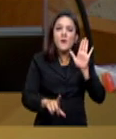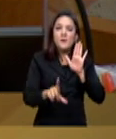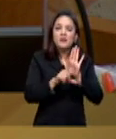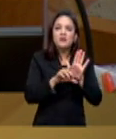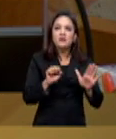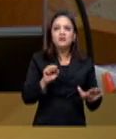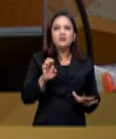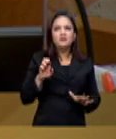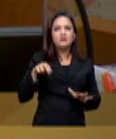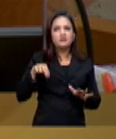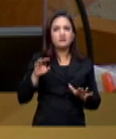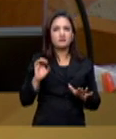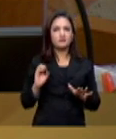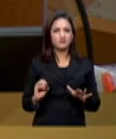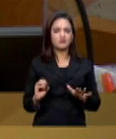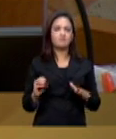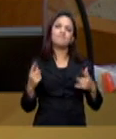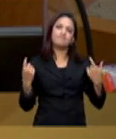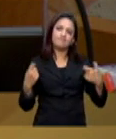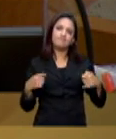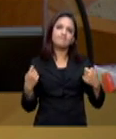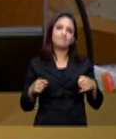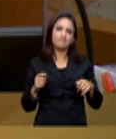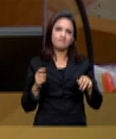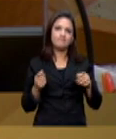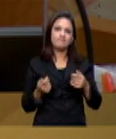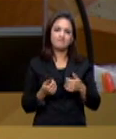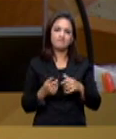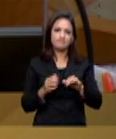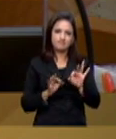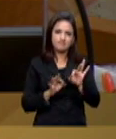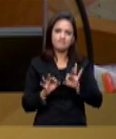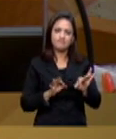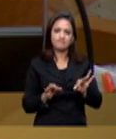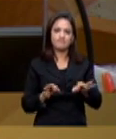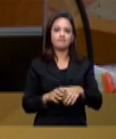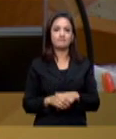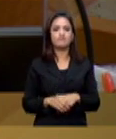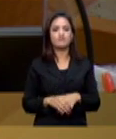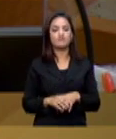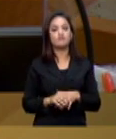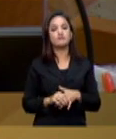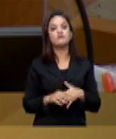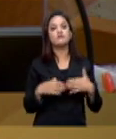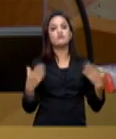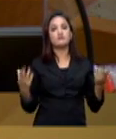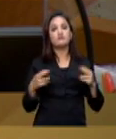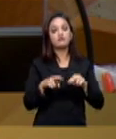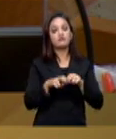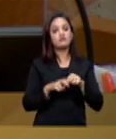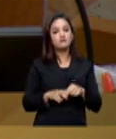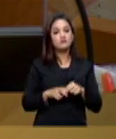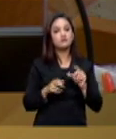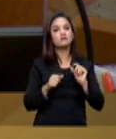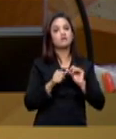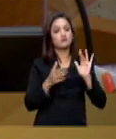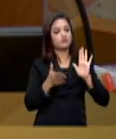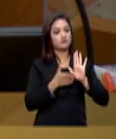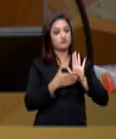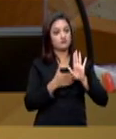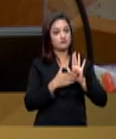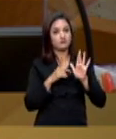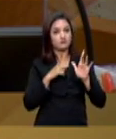esta. Por isso que eu propus a ideia da interpretação conforme, simplesmente para densificar aquilo